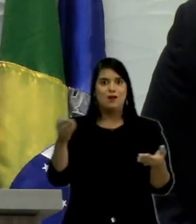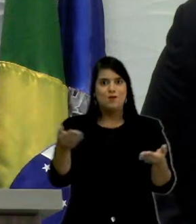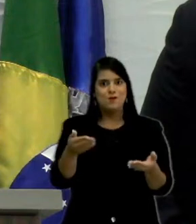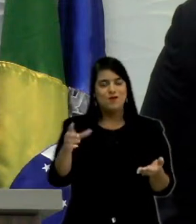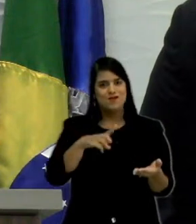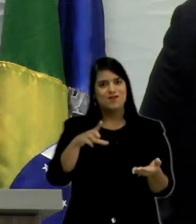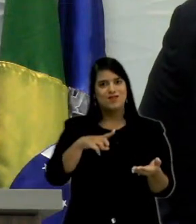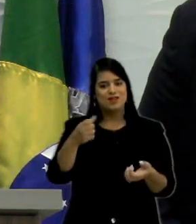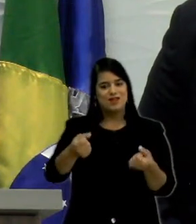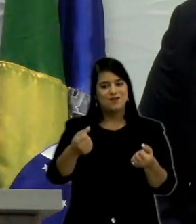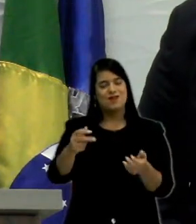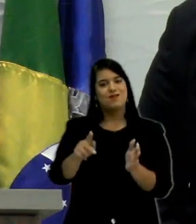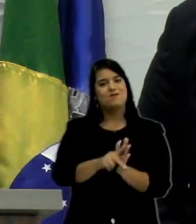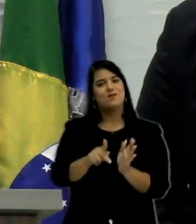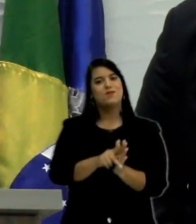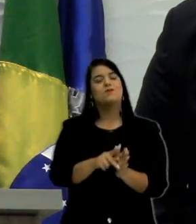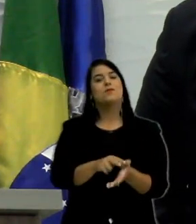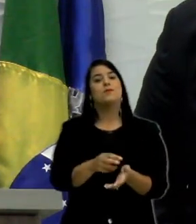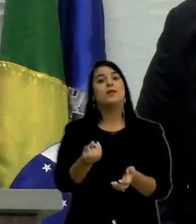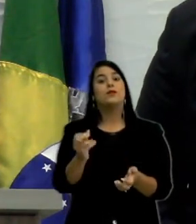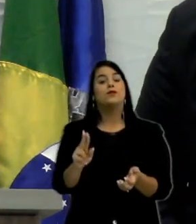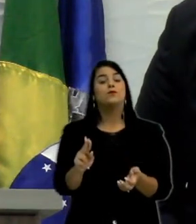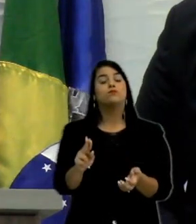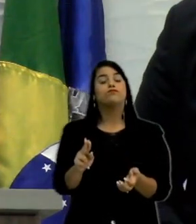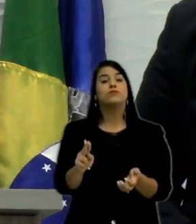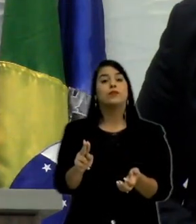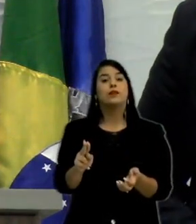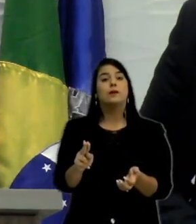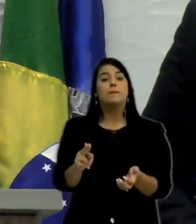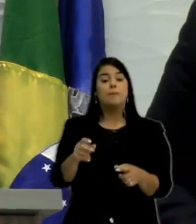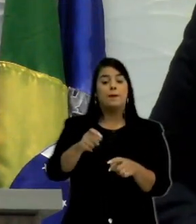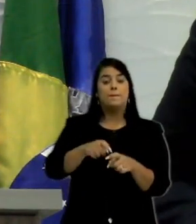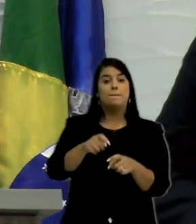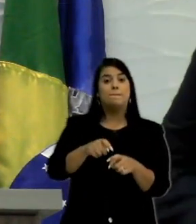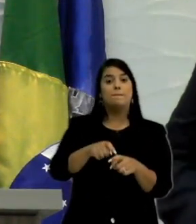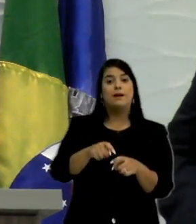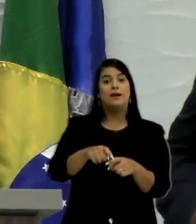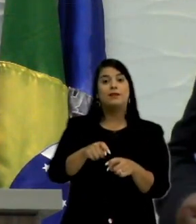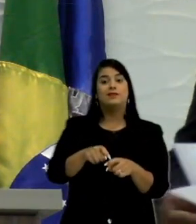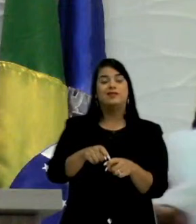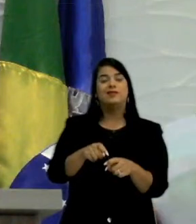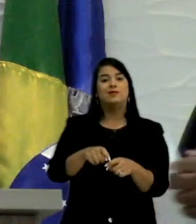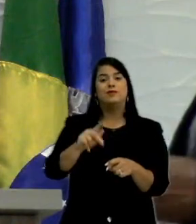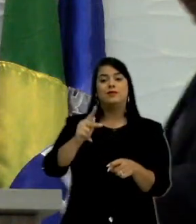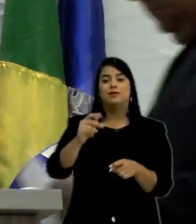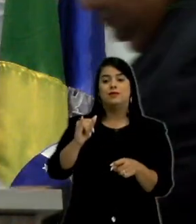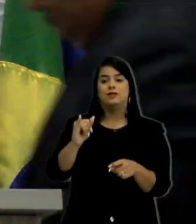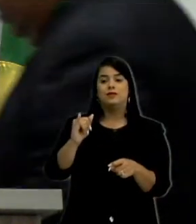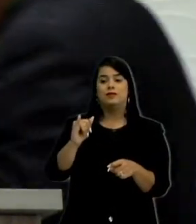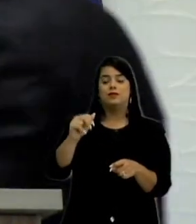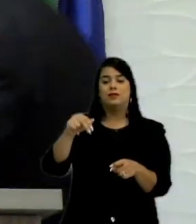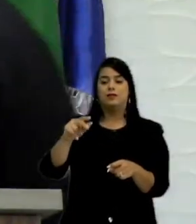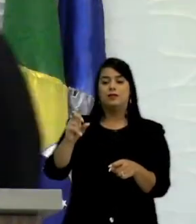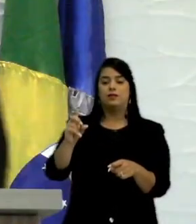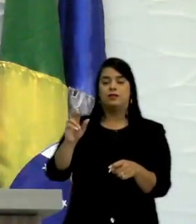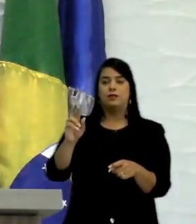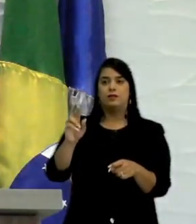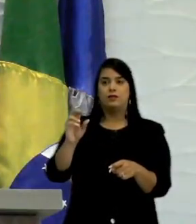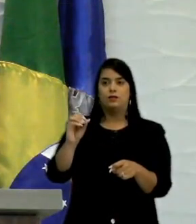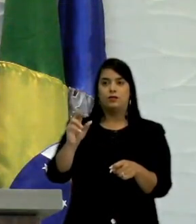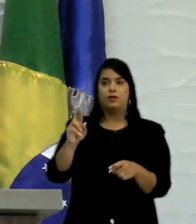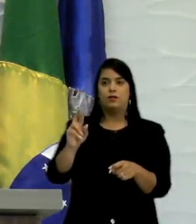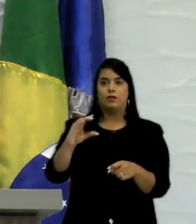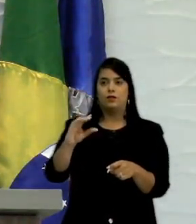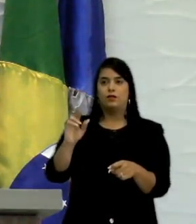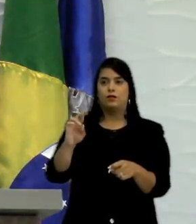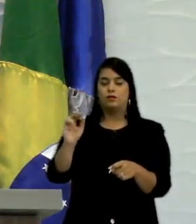temos um hidrólogo, que é o filho do doutor Junho. É um endocrinologista, que é um médico que é para tireoide, é um médico para diabetes